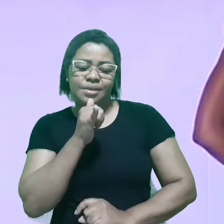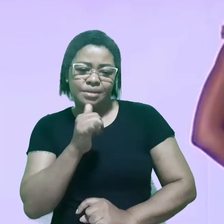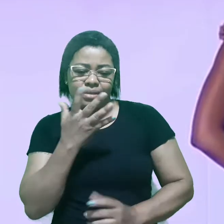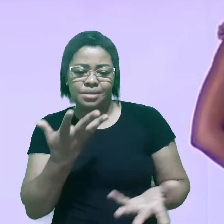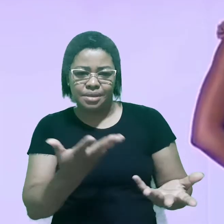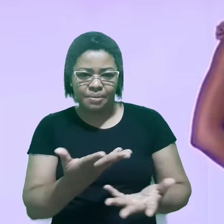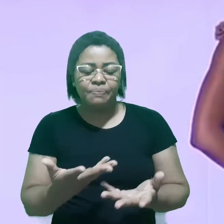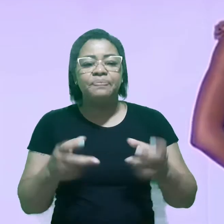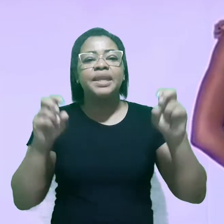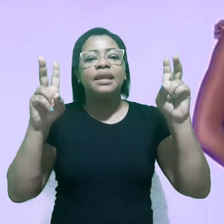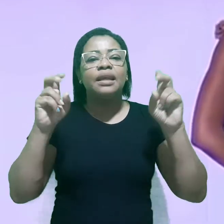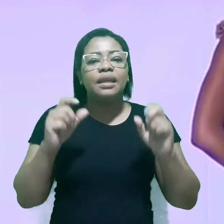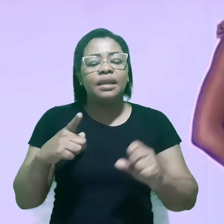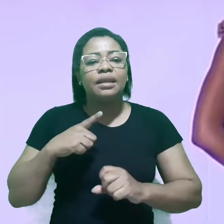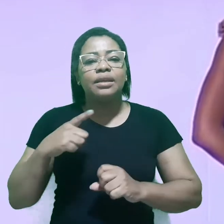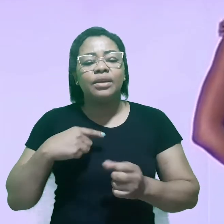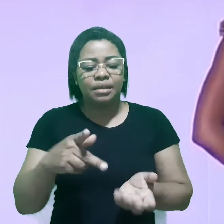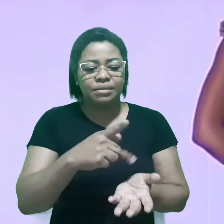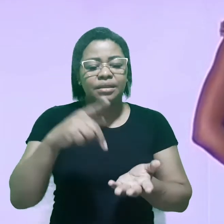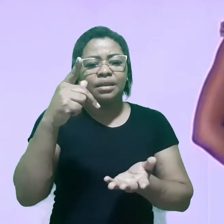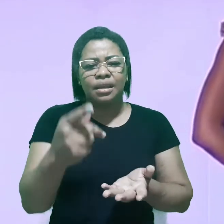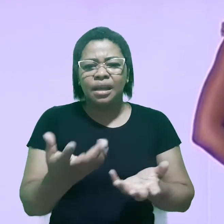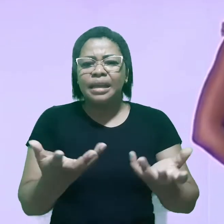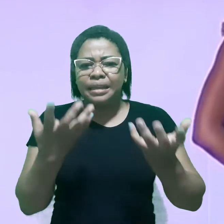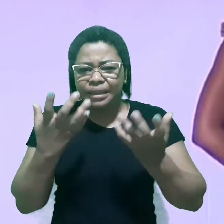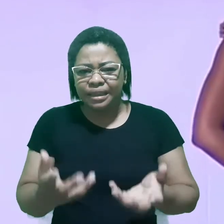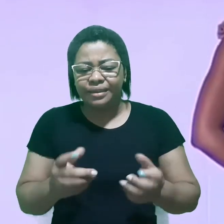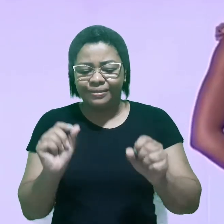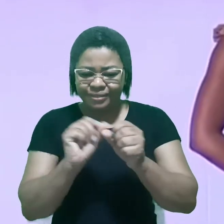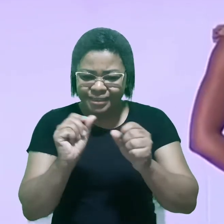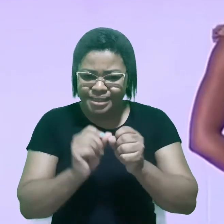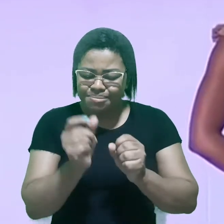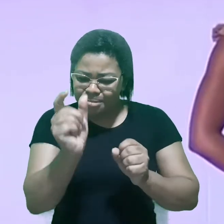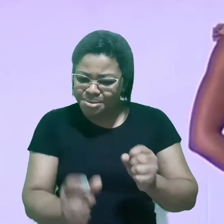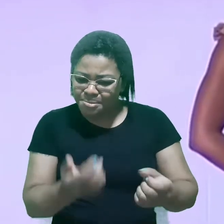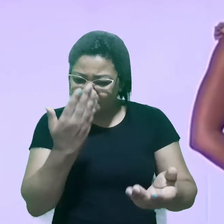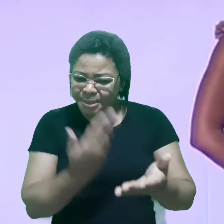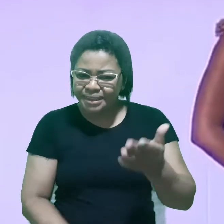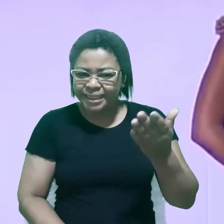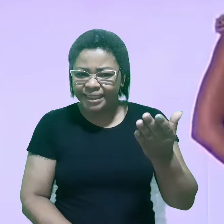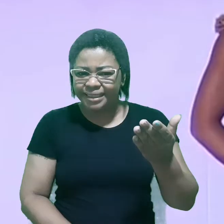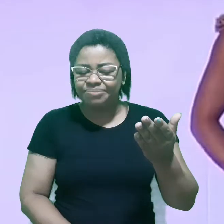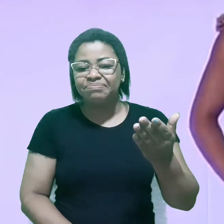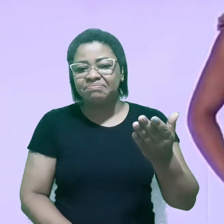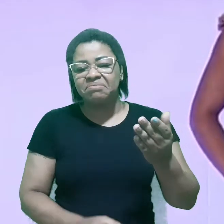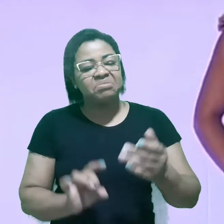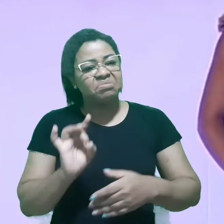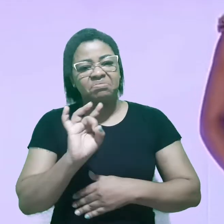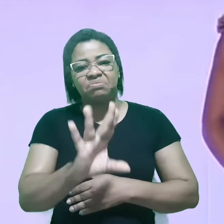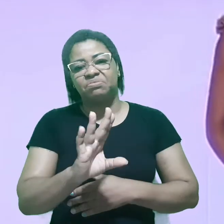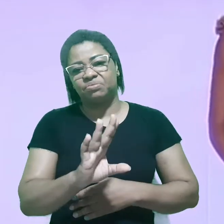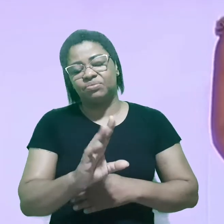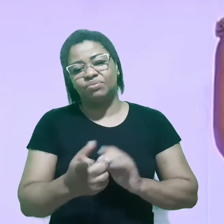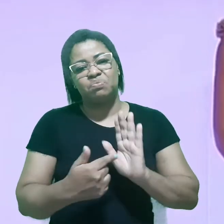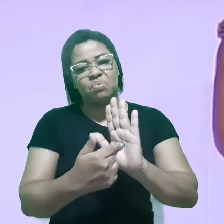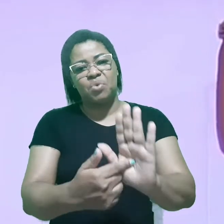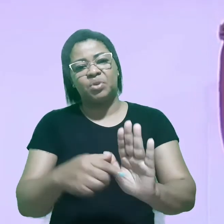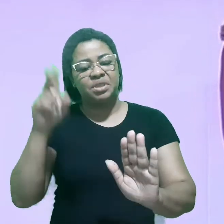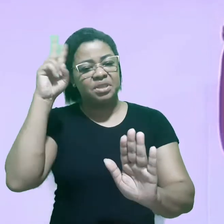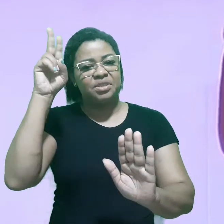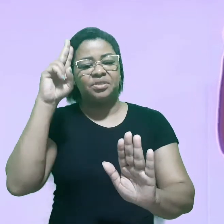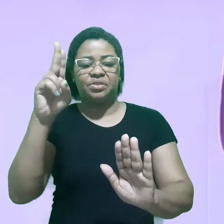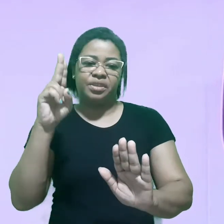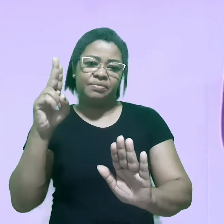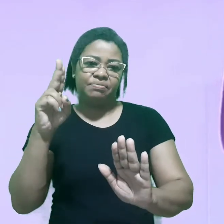mais simples é contar sua história e começar com "em segundo lugar". Comece uma história com